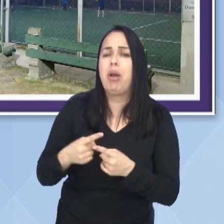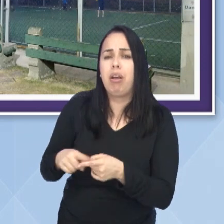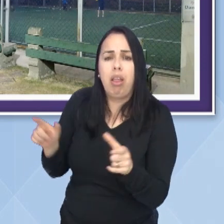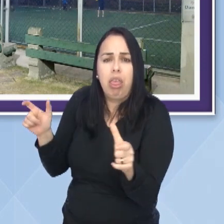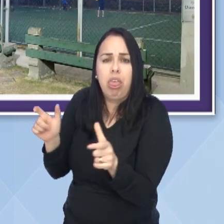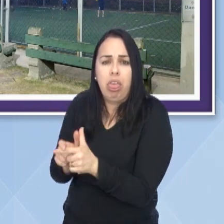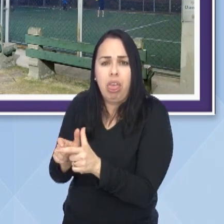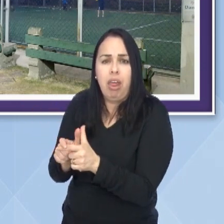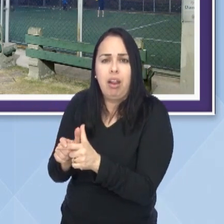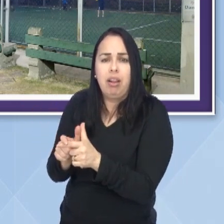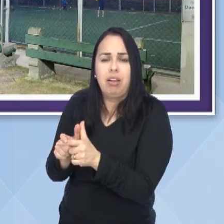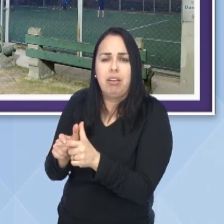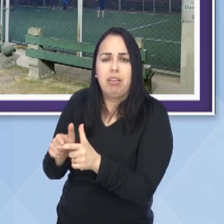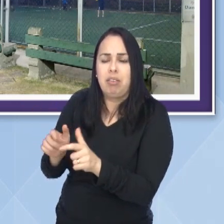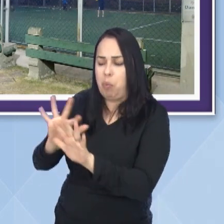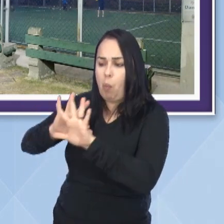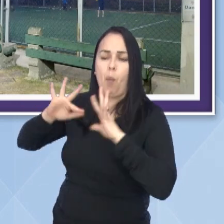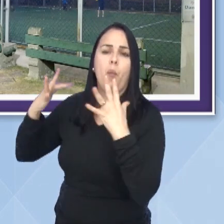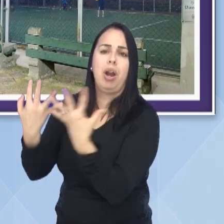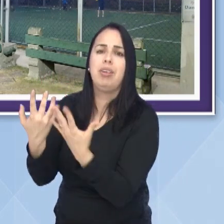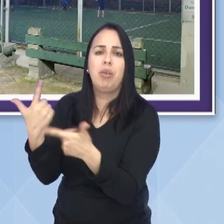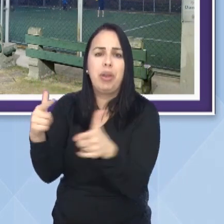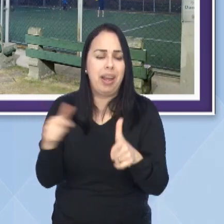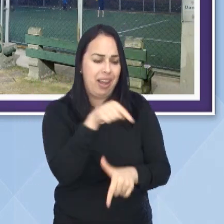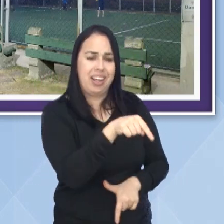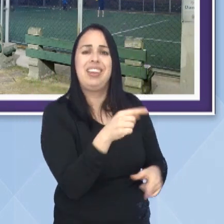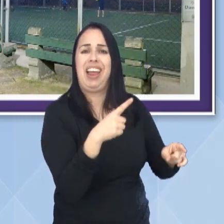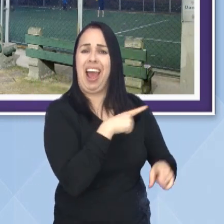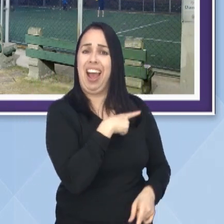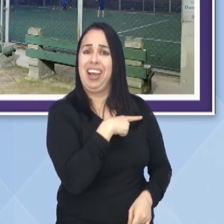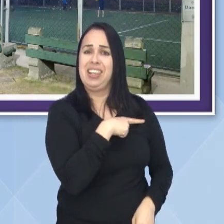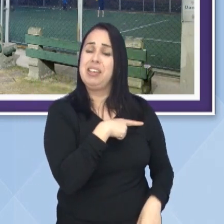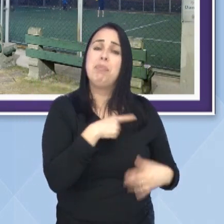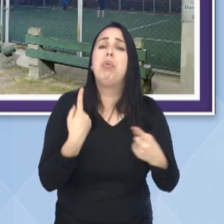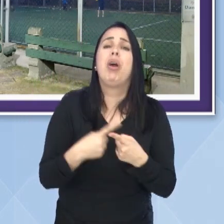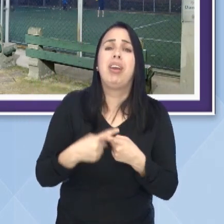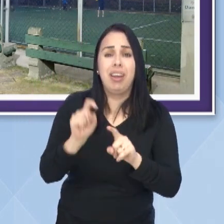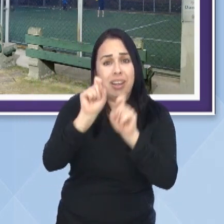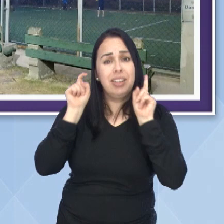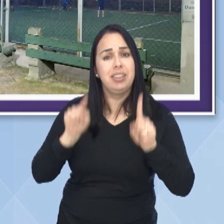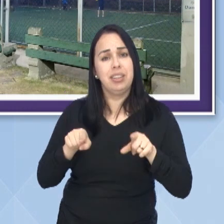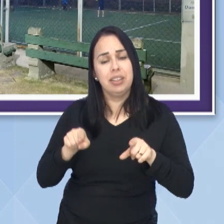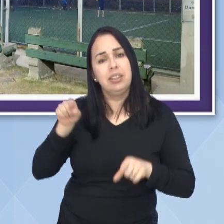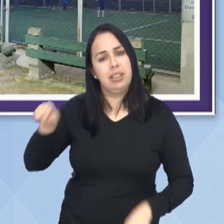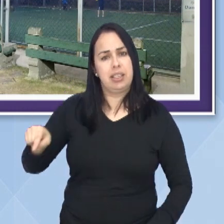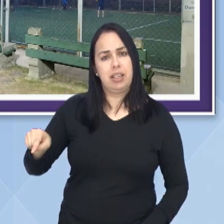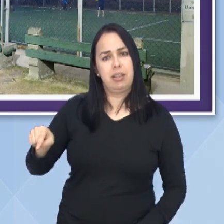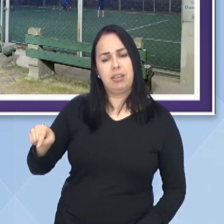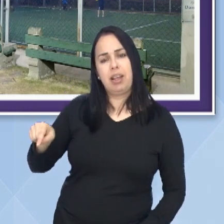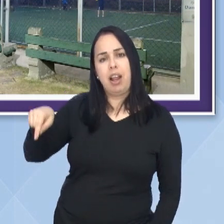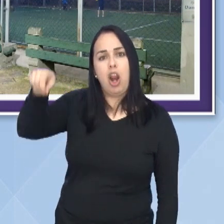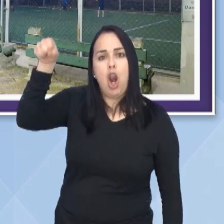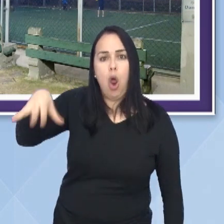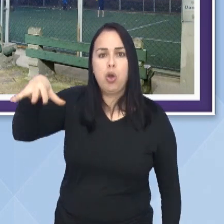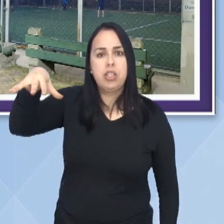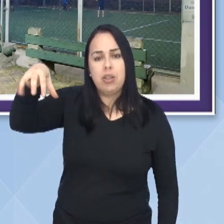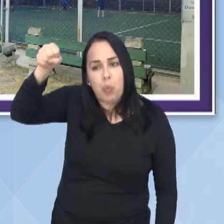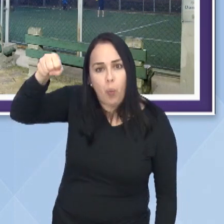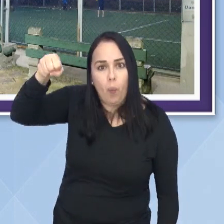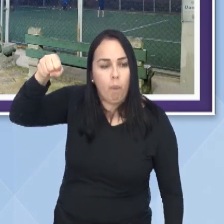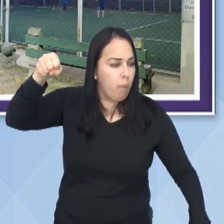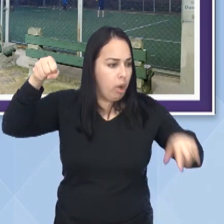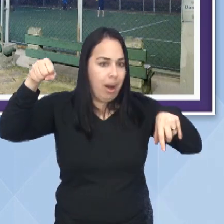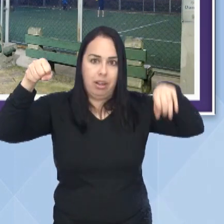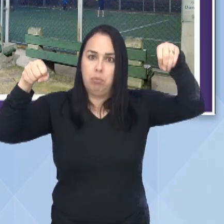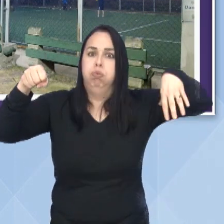Frei Galvão não tem tela de proteção e na Vista Verde tem a tela de proteção. Porque lá no Frei Galvão não tem iluminação e lá na Vista